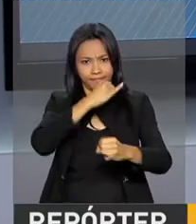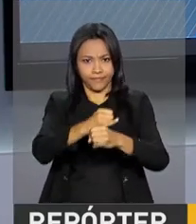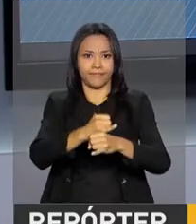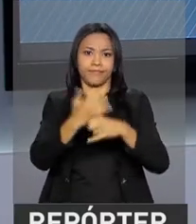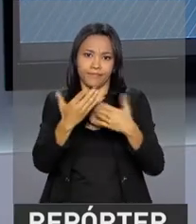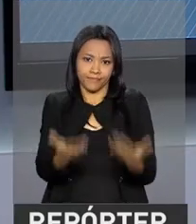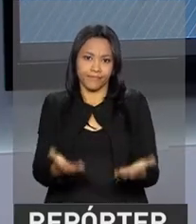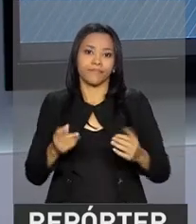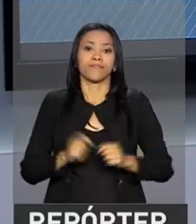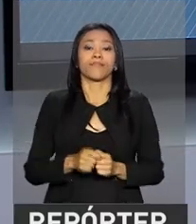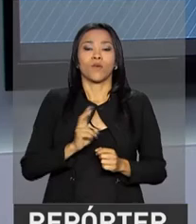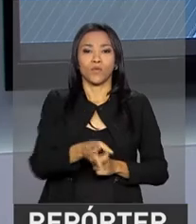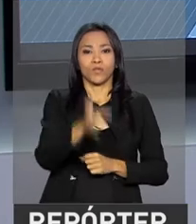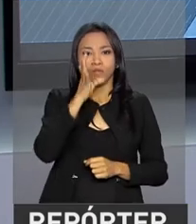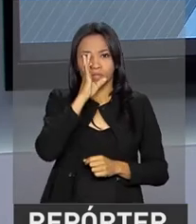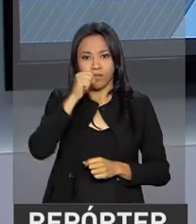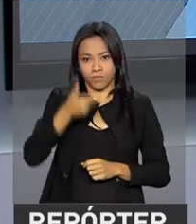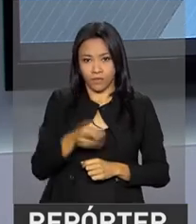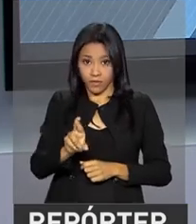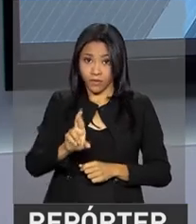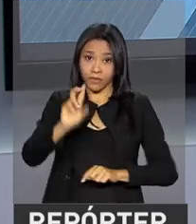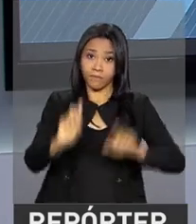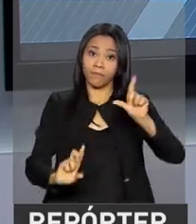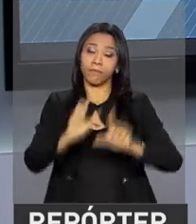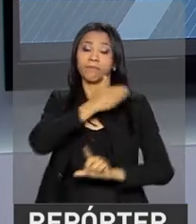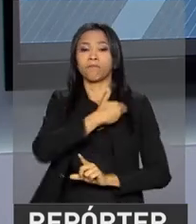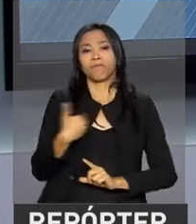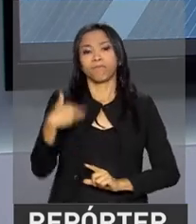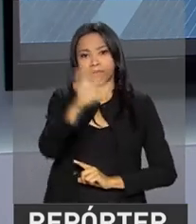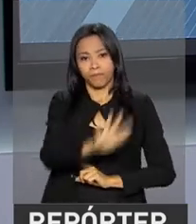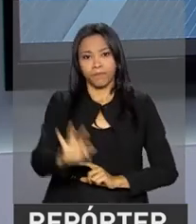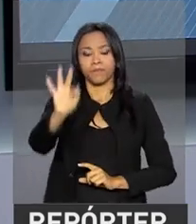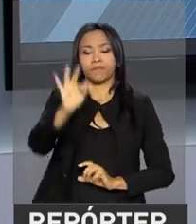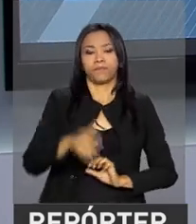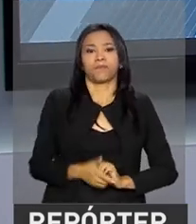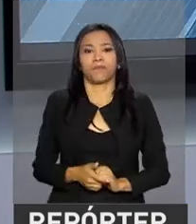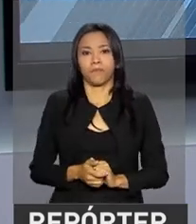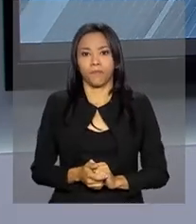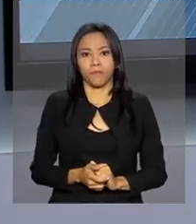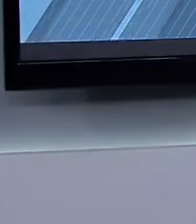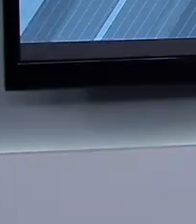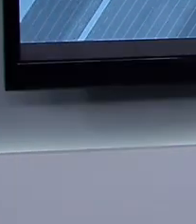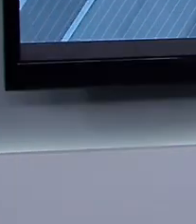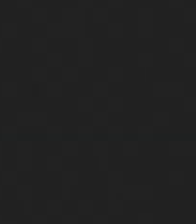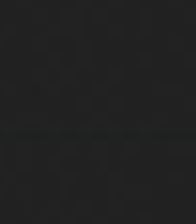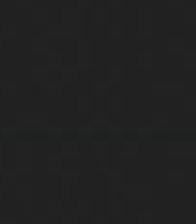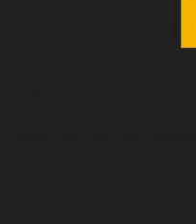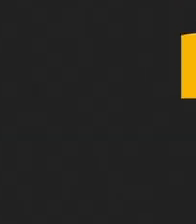na internet. Continue com a gente aqui na NBR, a TV do Governo Federal.